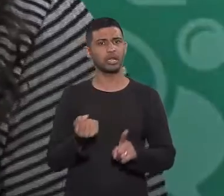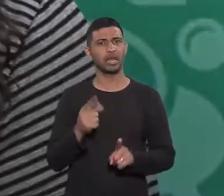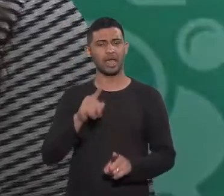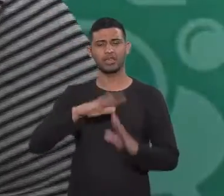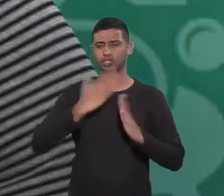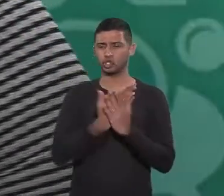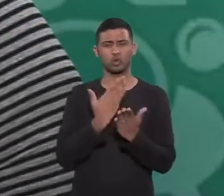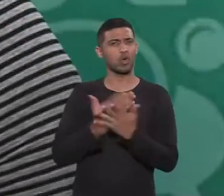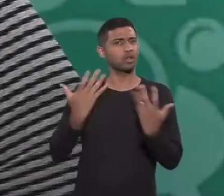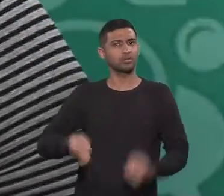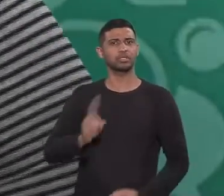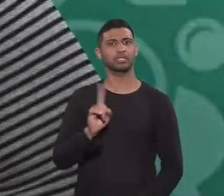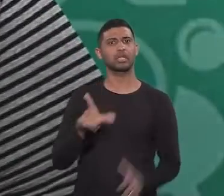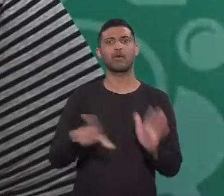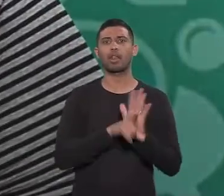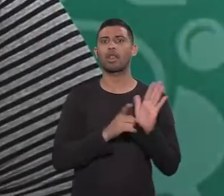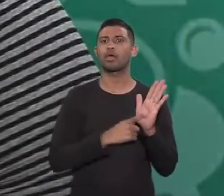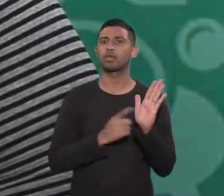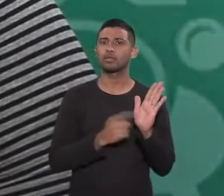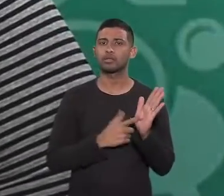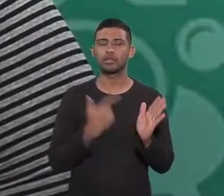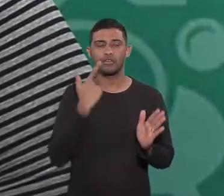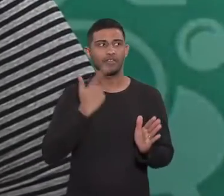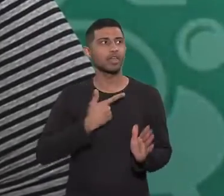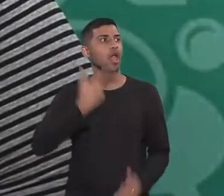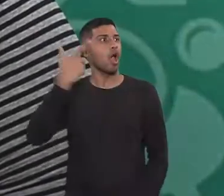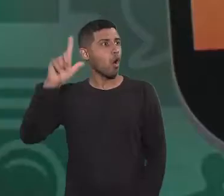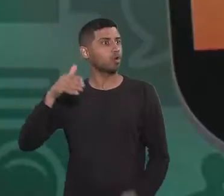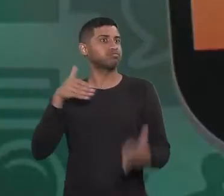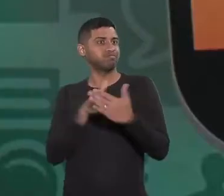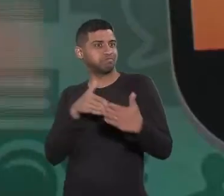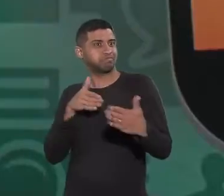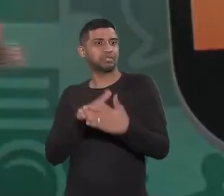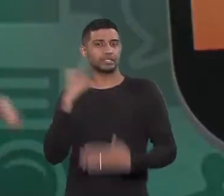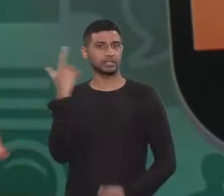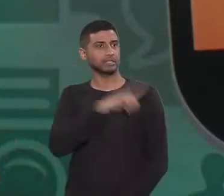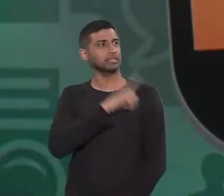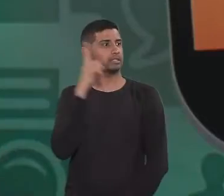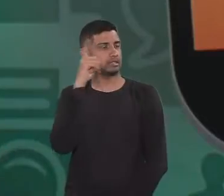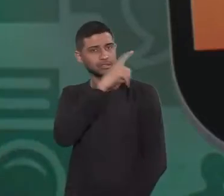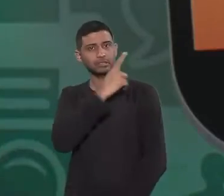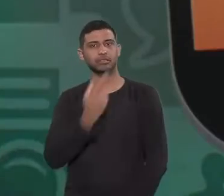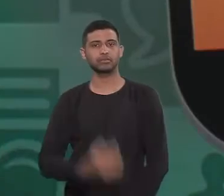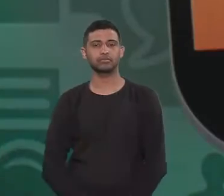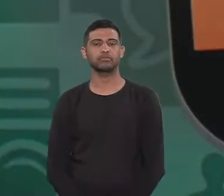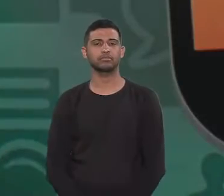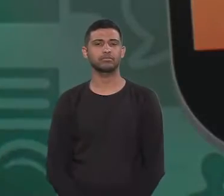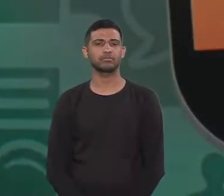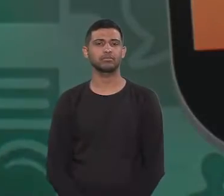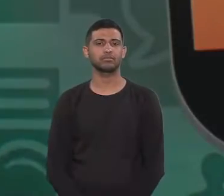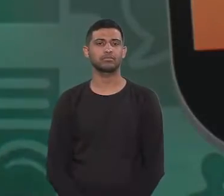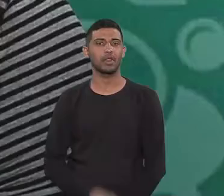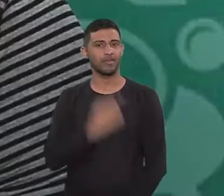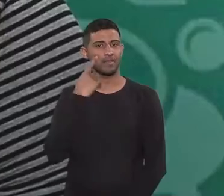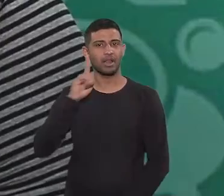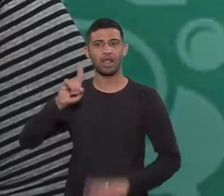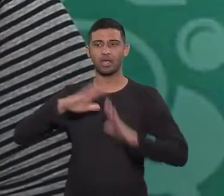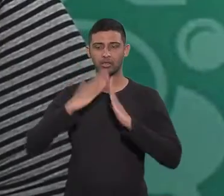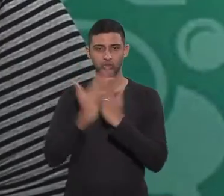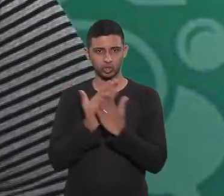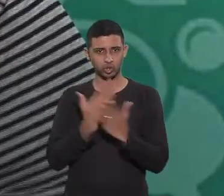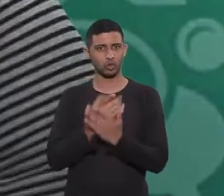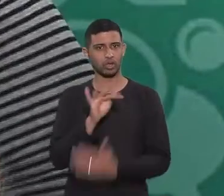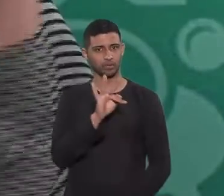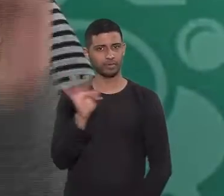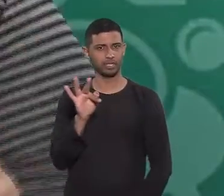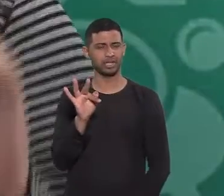a ser chamado pelo nome social. E o colégio se recusava a seguir essa lei. Quer dizer, enfrentou uma outra dificuldade, uma outra barreira. E ele